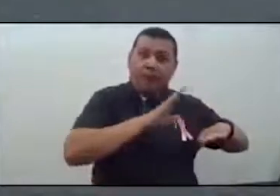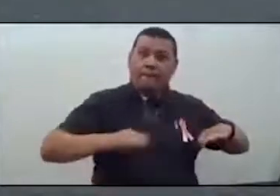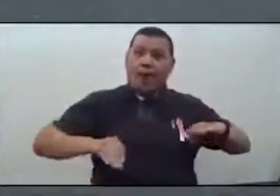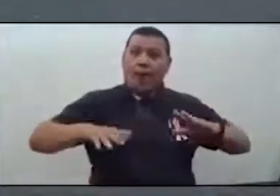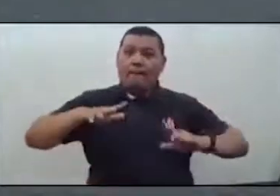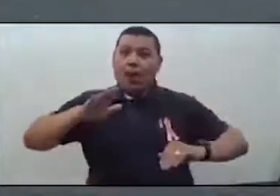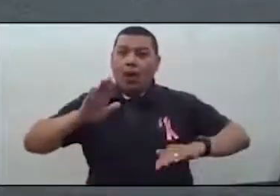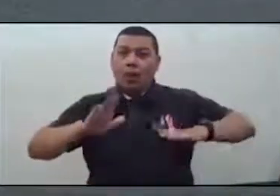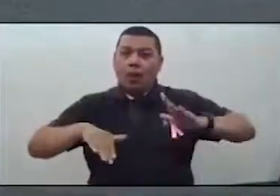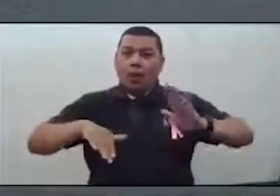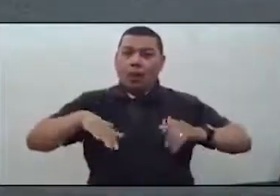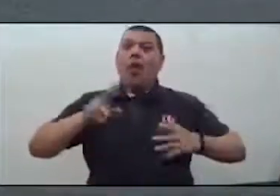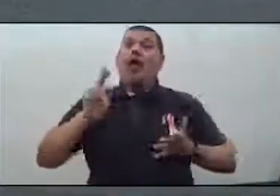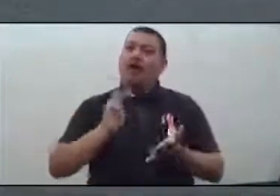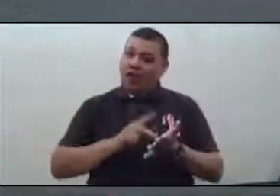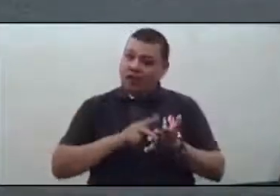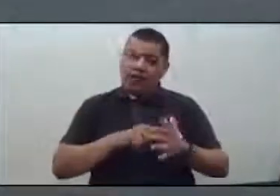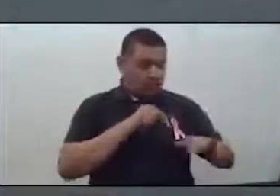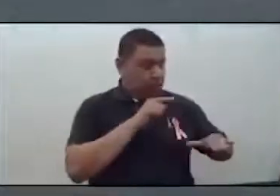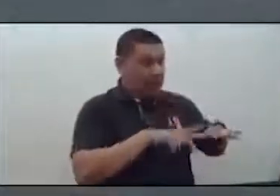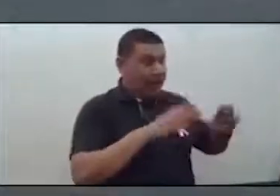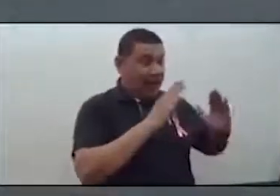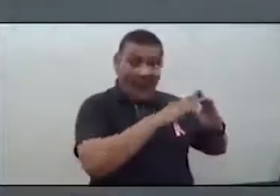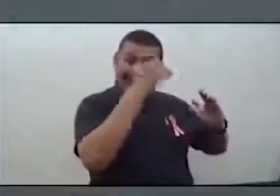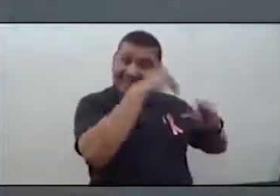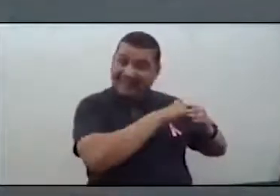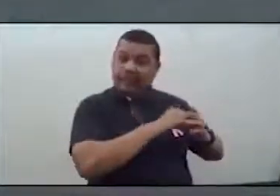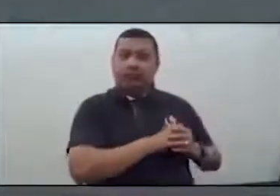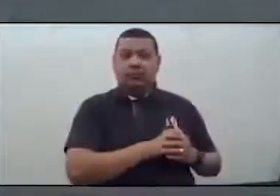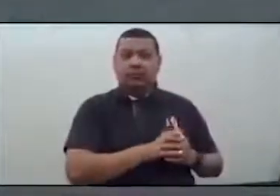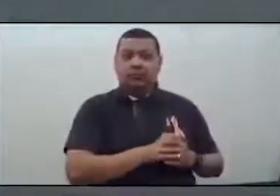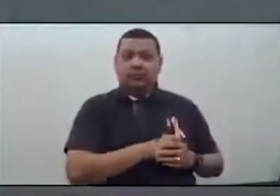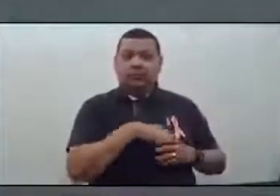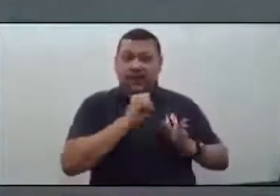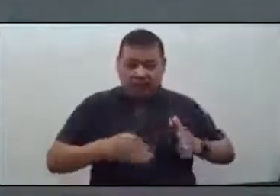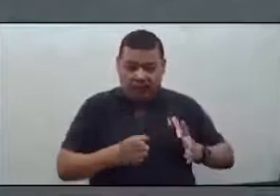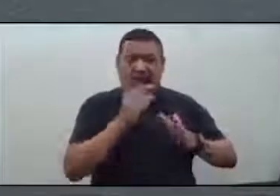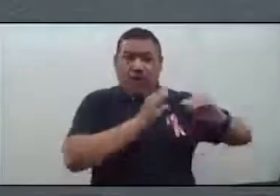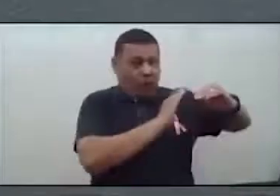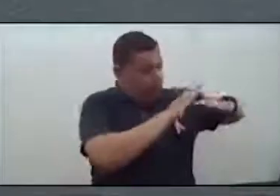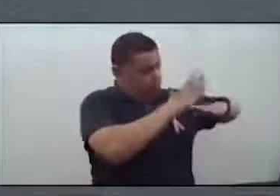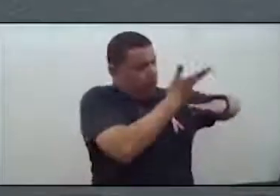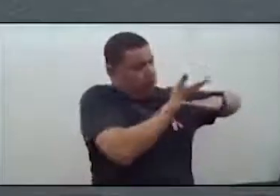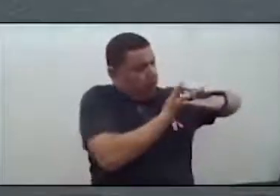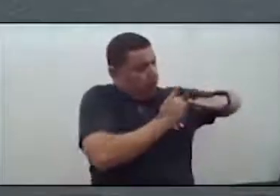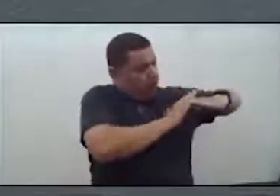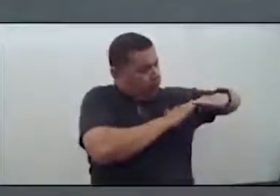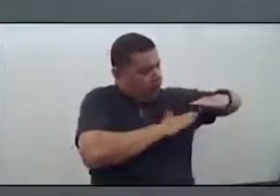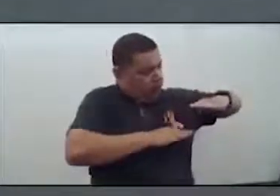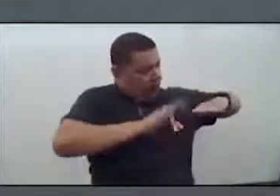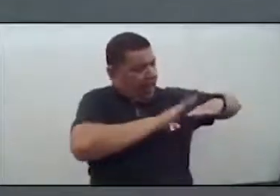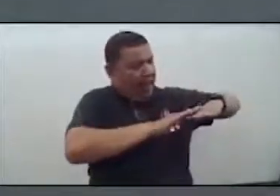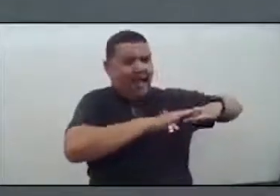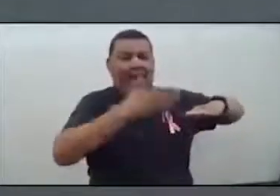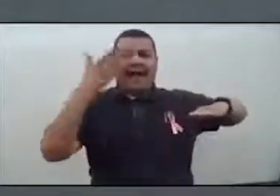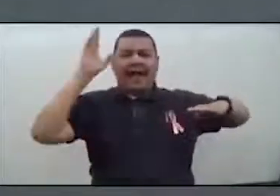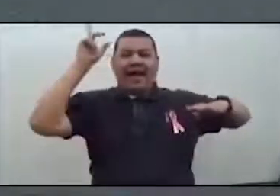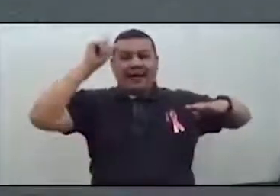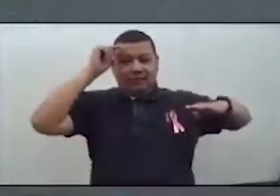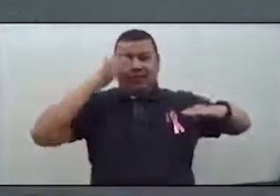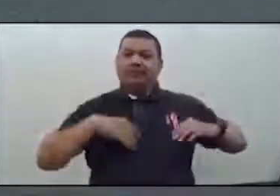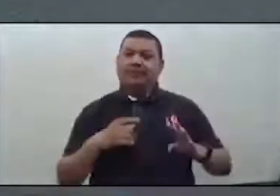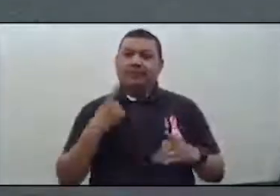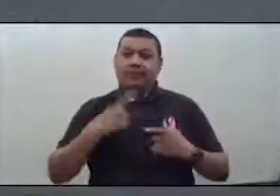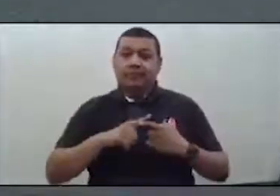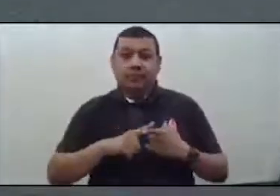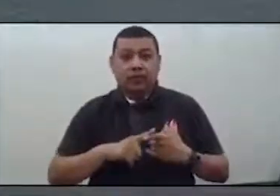Obras para que resolva essa situação o mais breve possível, porque mal começou aí o nosso período chuvoso